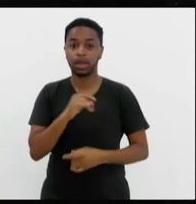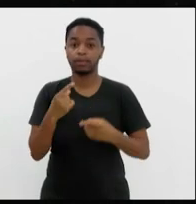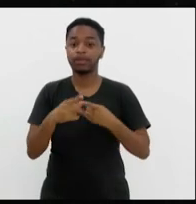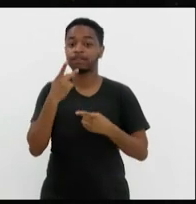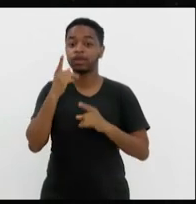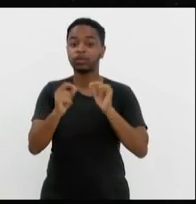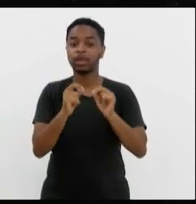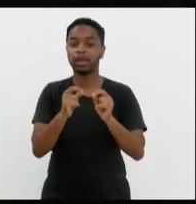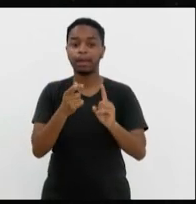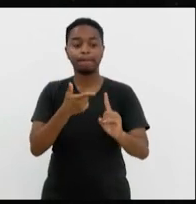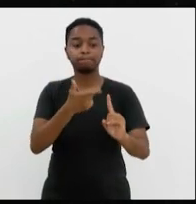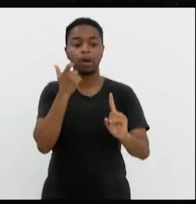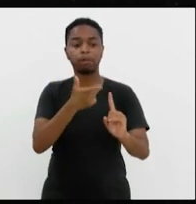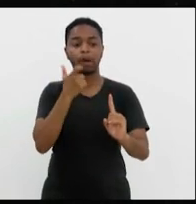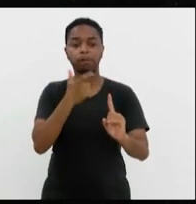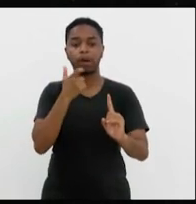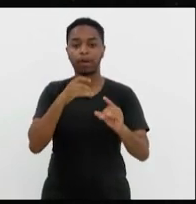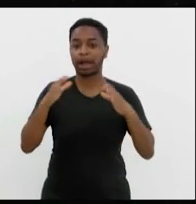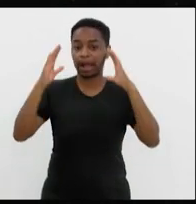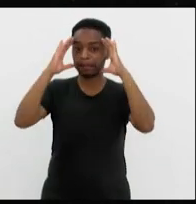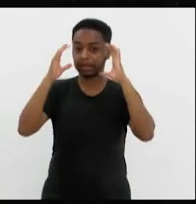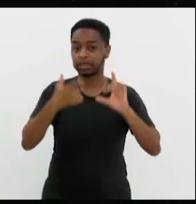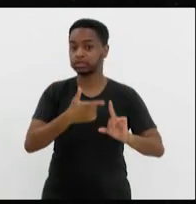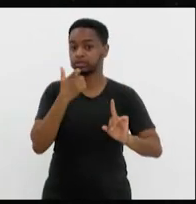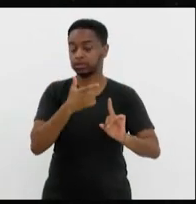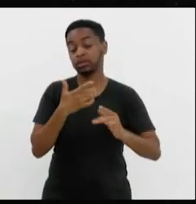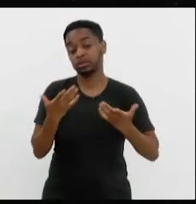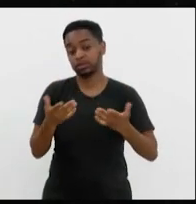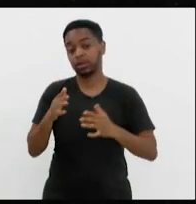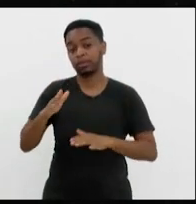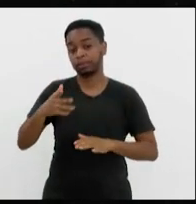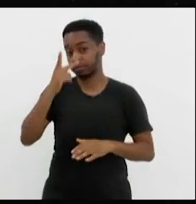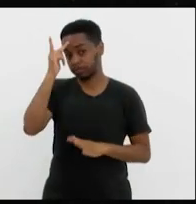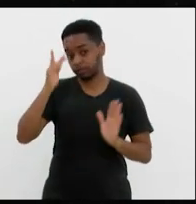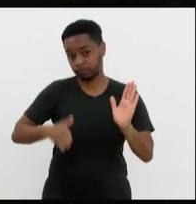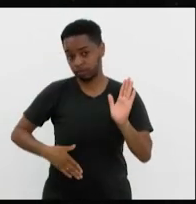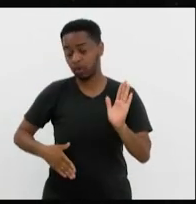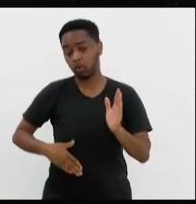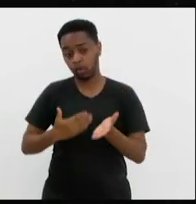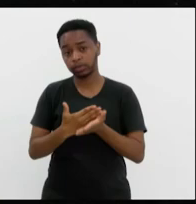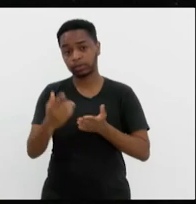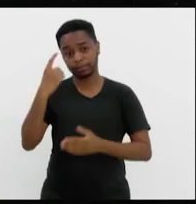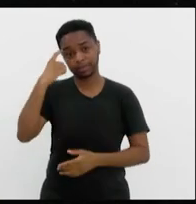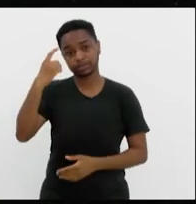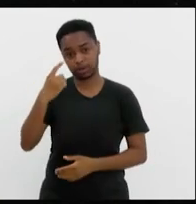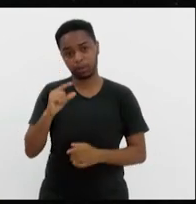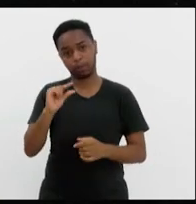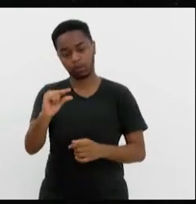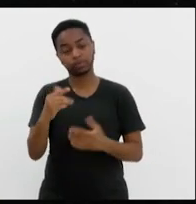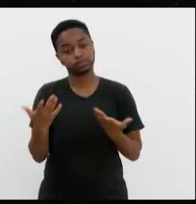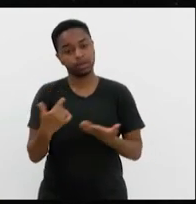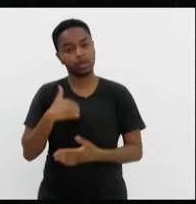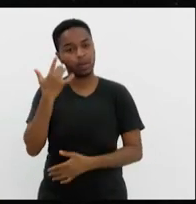na cabecinha. É o vagabundo começou a pensar e refletir um pouco. Eu acho que é hora de trazer um pouco